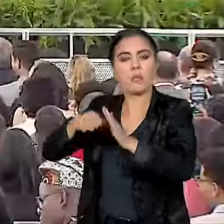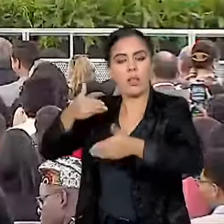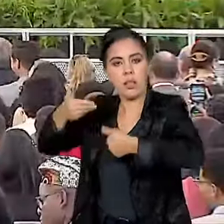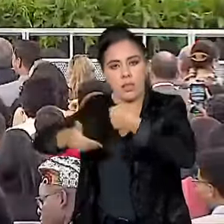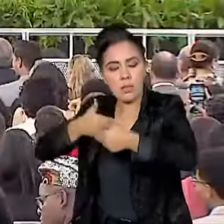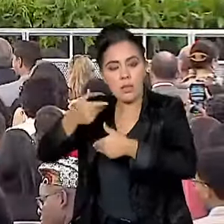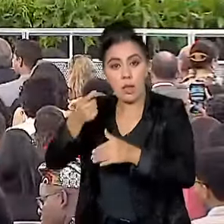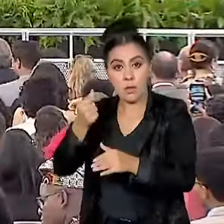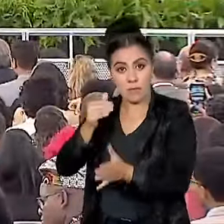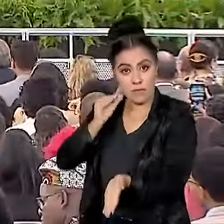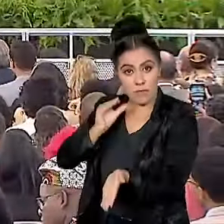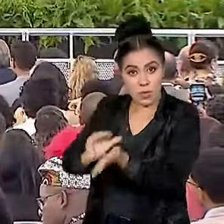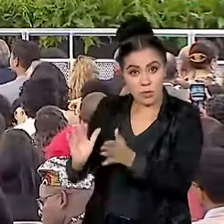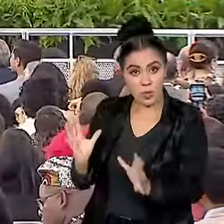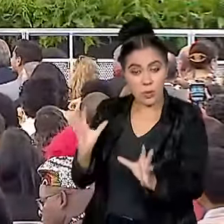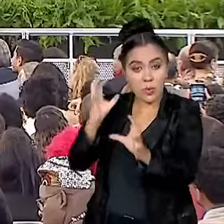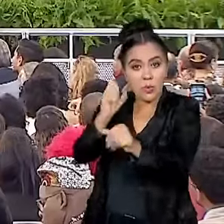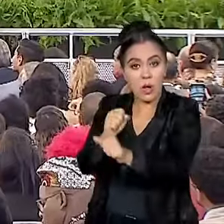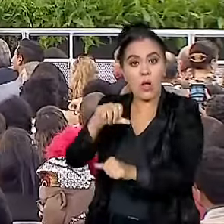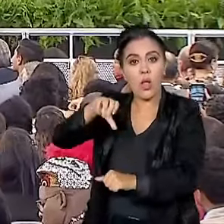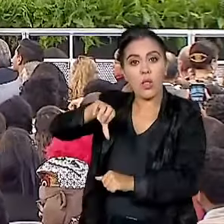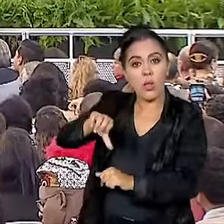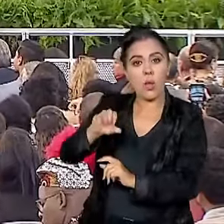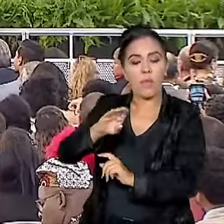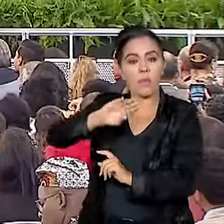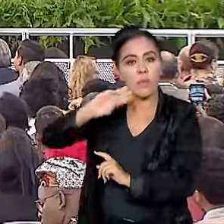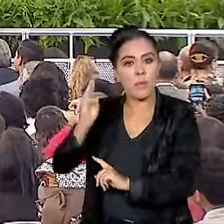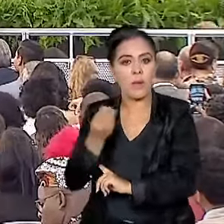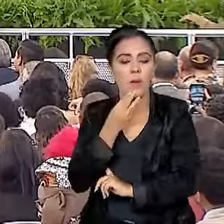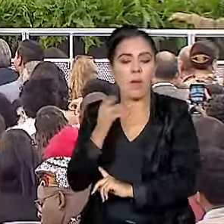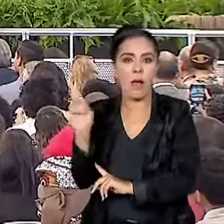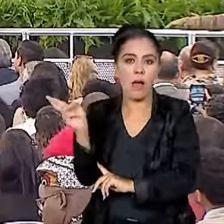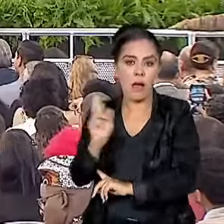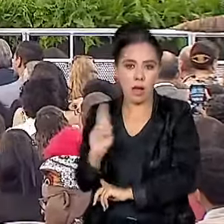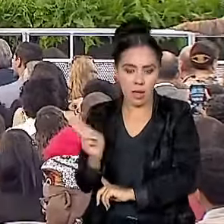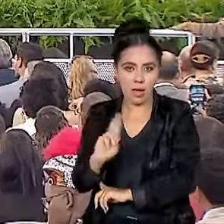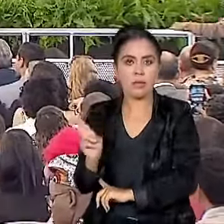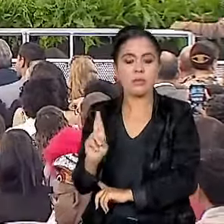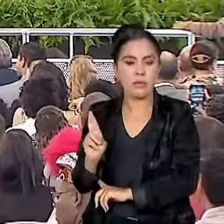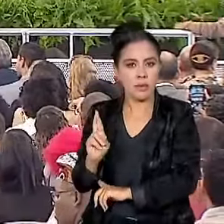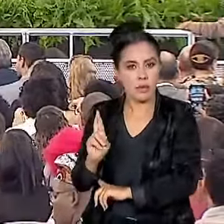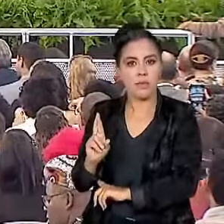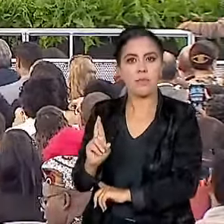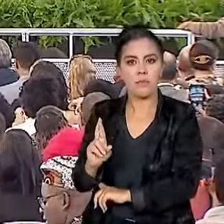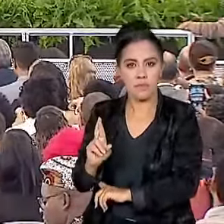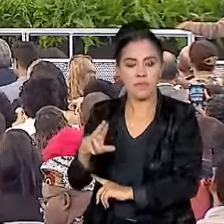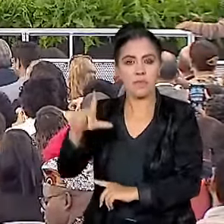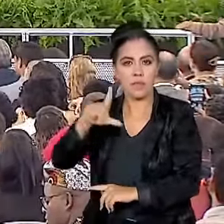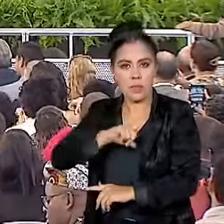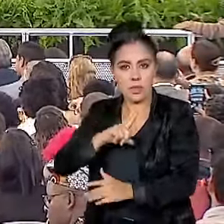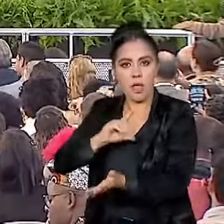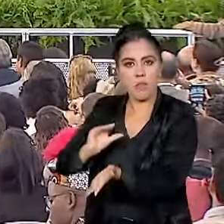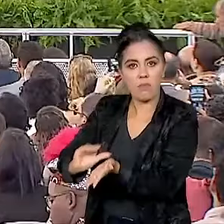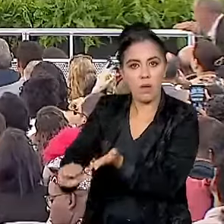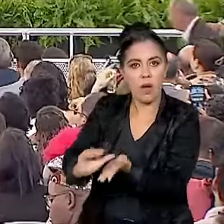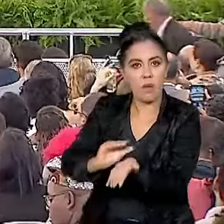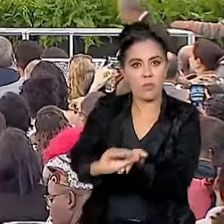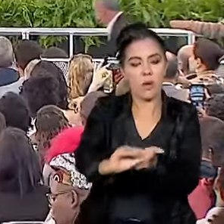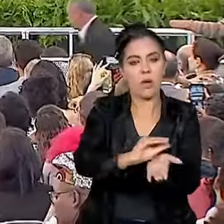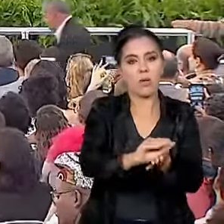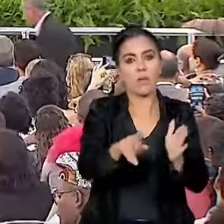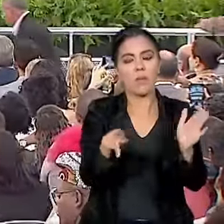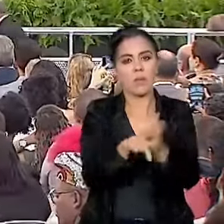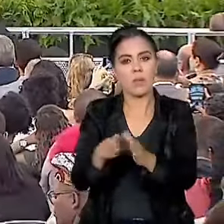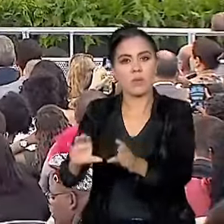um investimento de 9 milhões de reais diretamente nos coletivos de